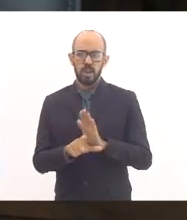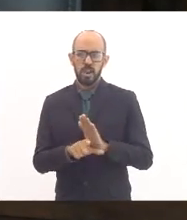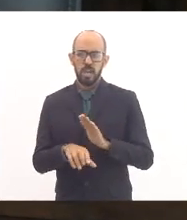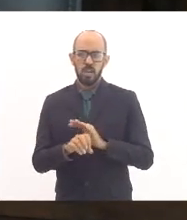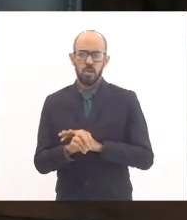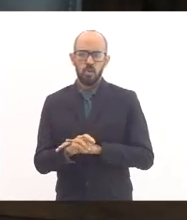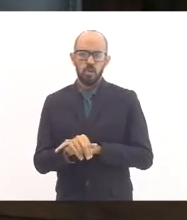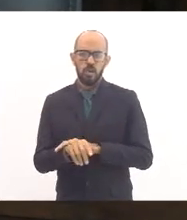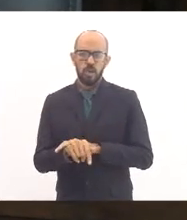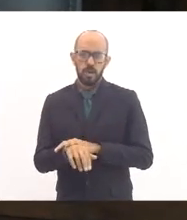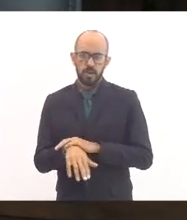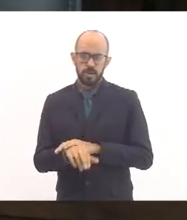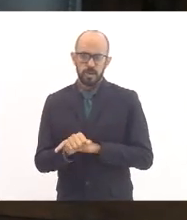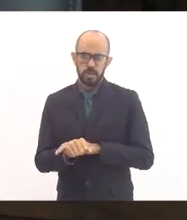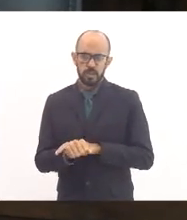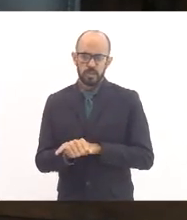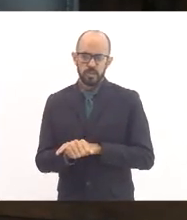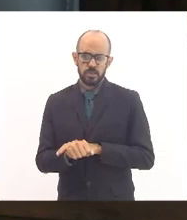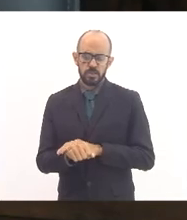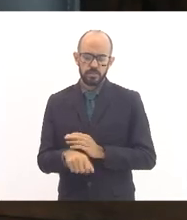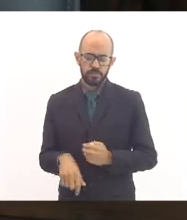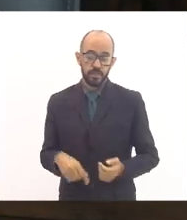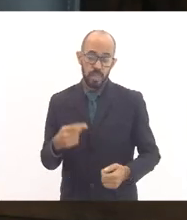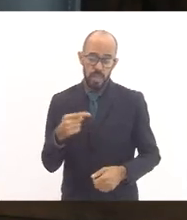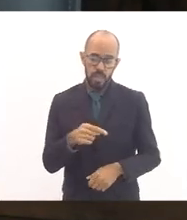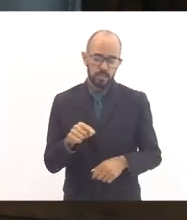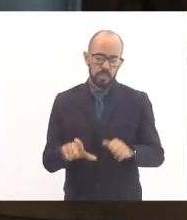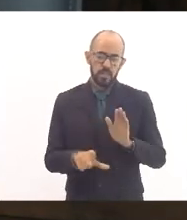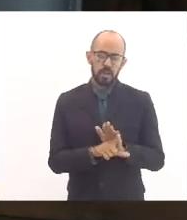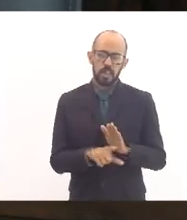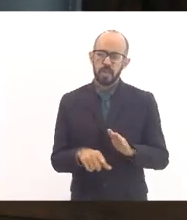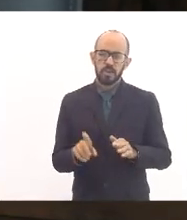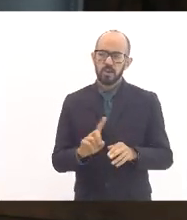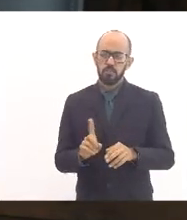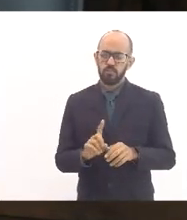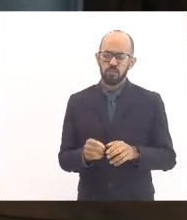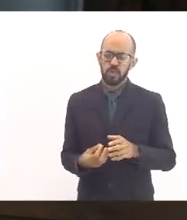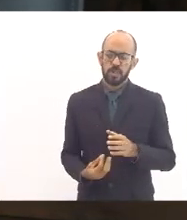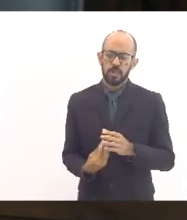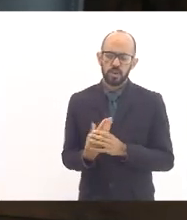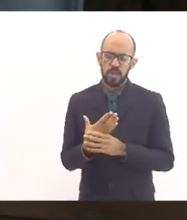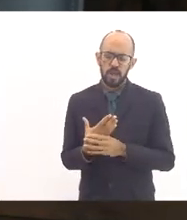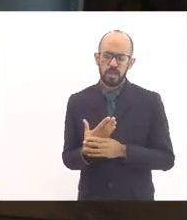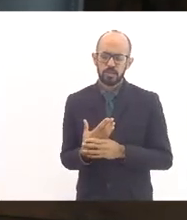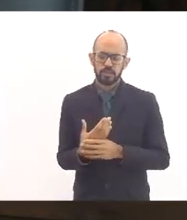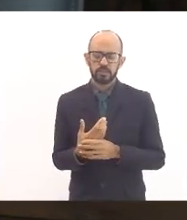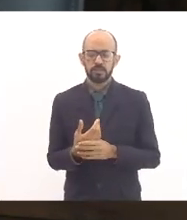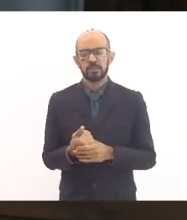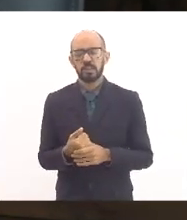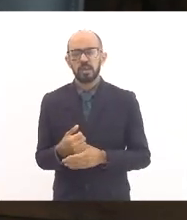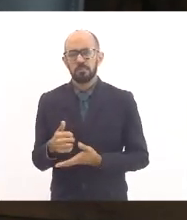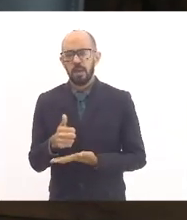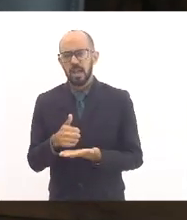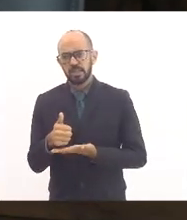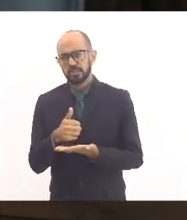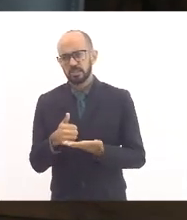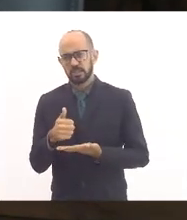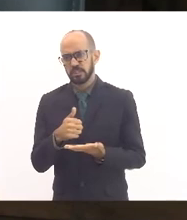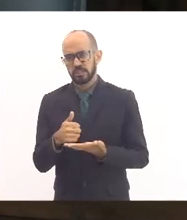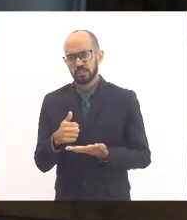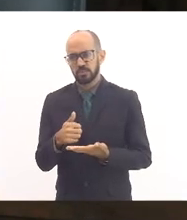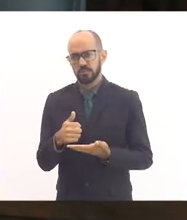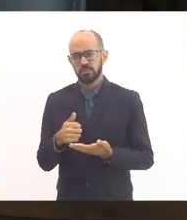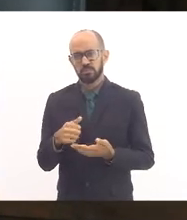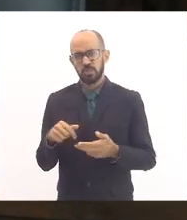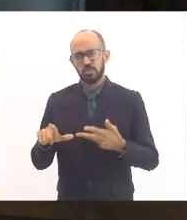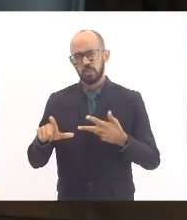Orgânica da Polícia Civil Então essa lei ela não foi produzida o seu escopo não foi produzido